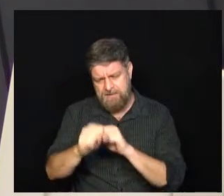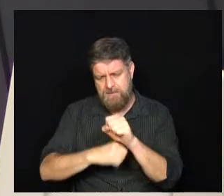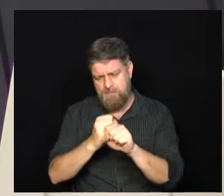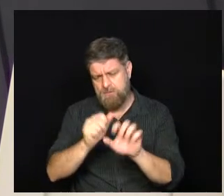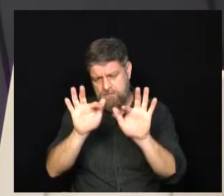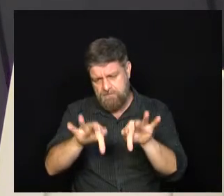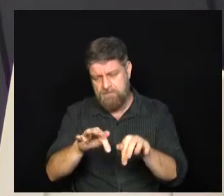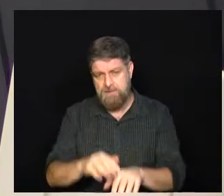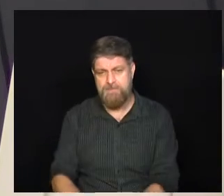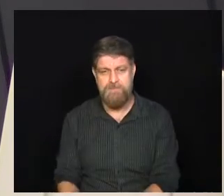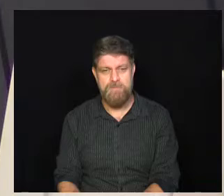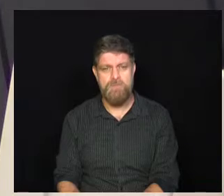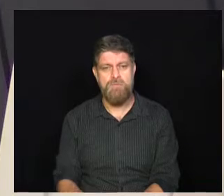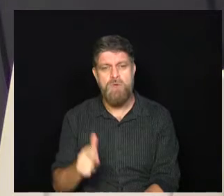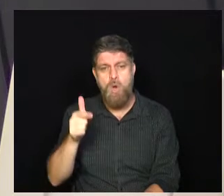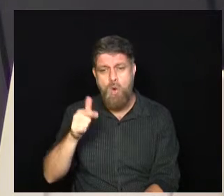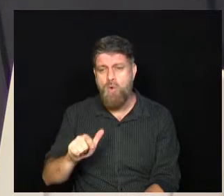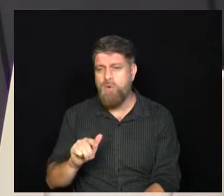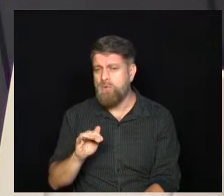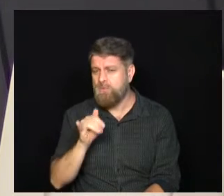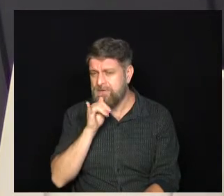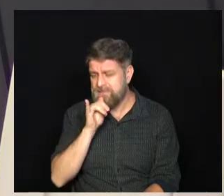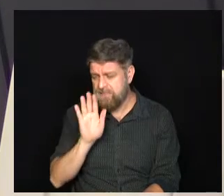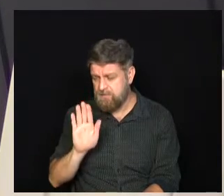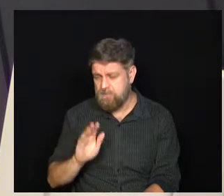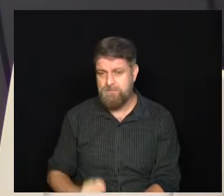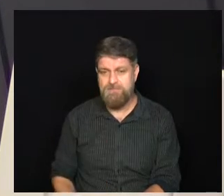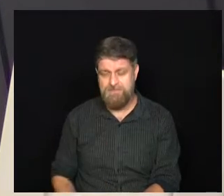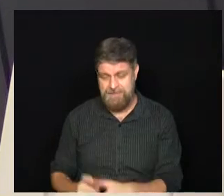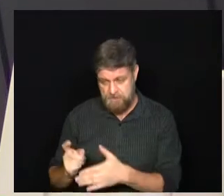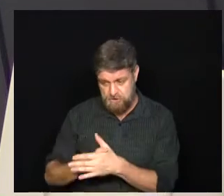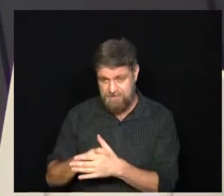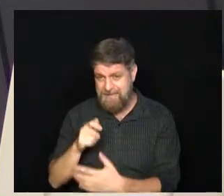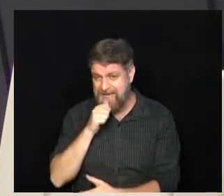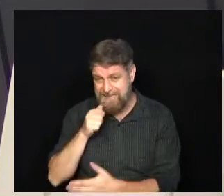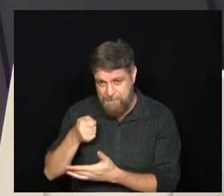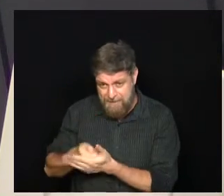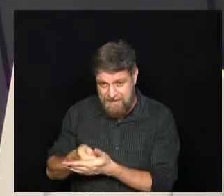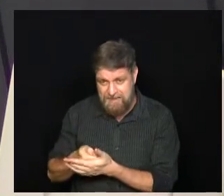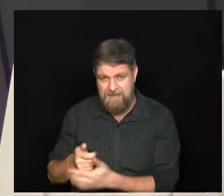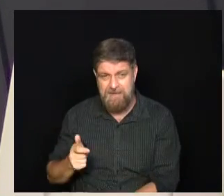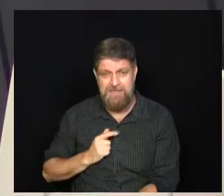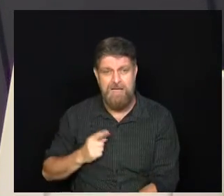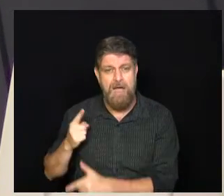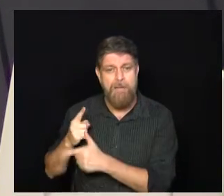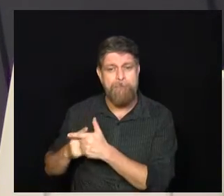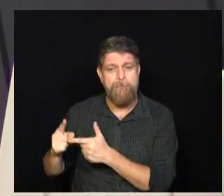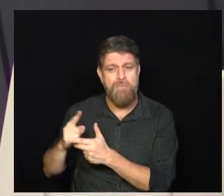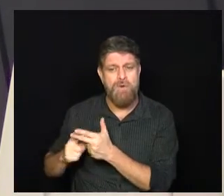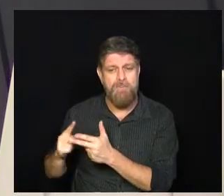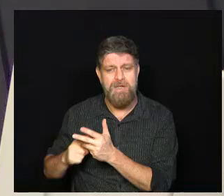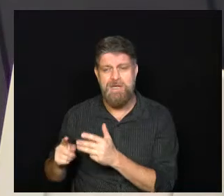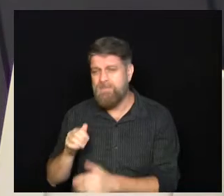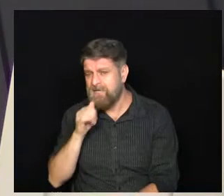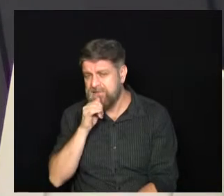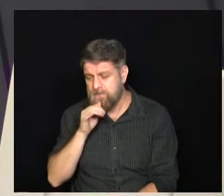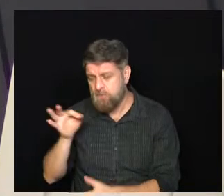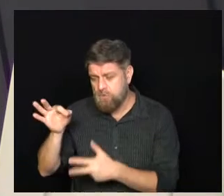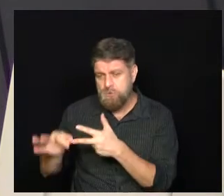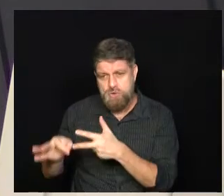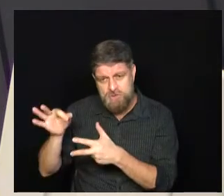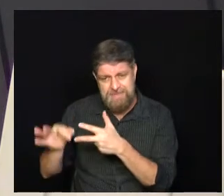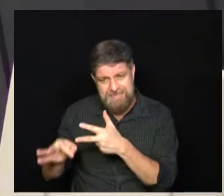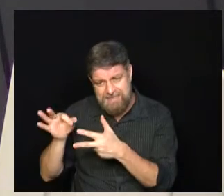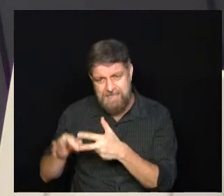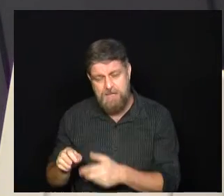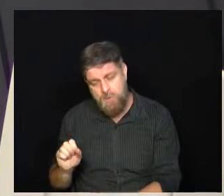maior volume. Uma ou outra situação que tem a pagar normalmente decorre de algum problema desse tipo, ou problema de ordem judicial, ou problema